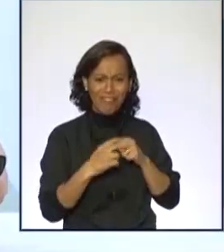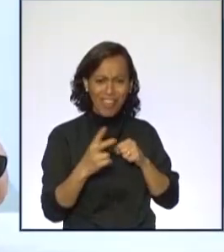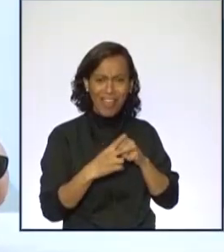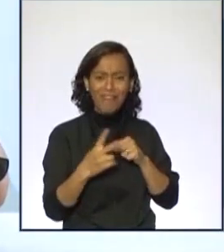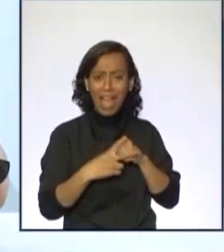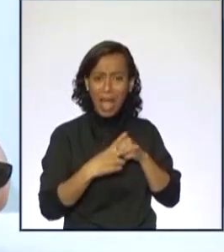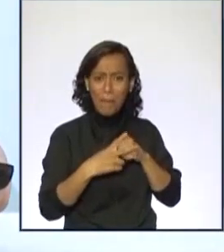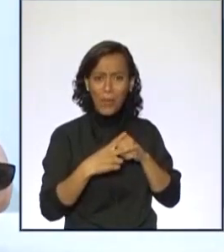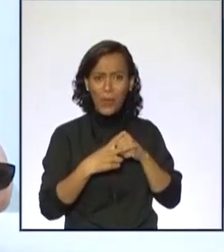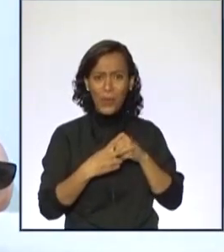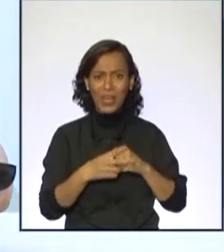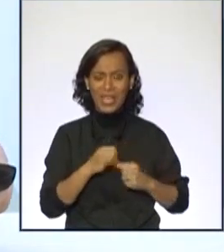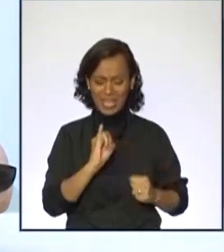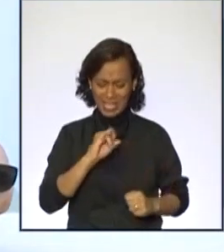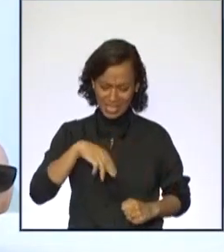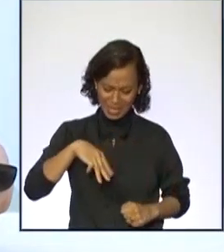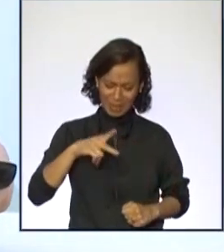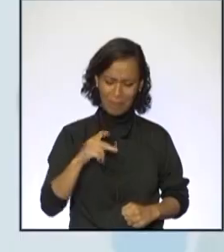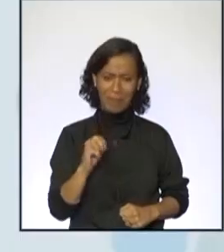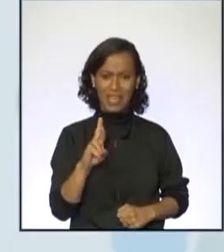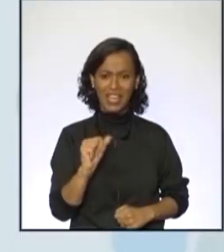voltar à tela, então,